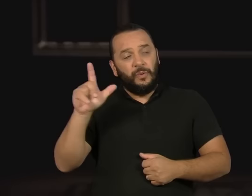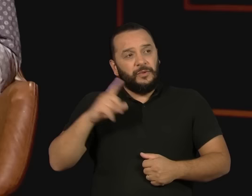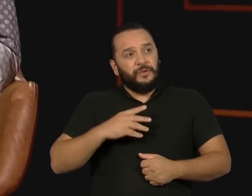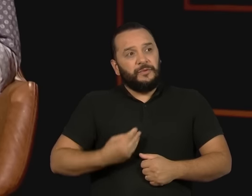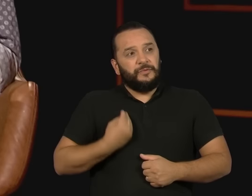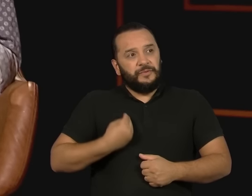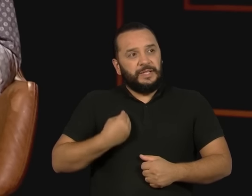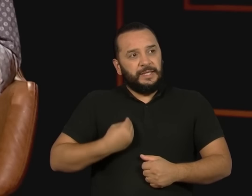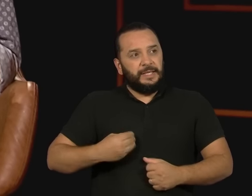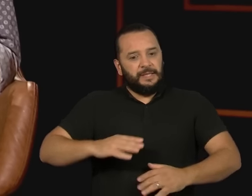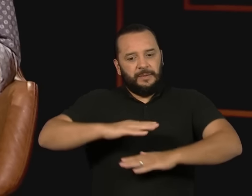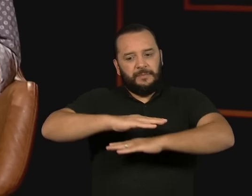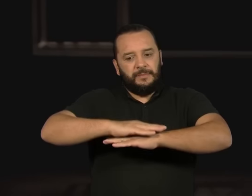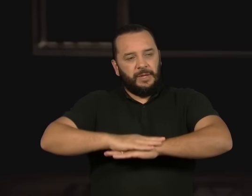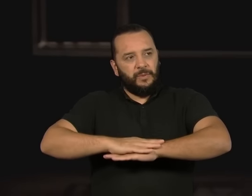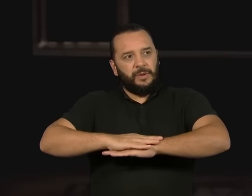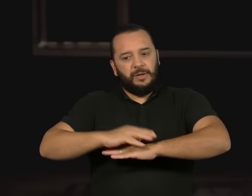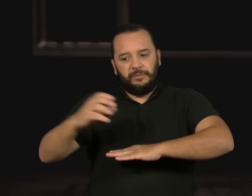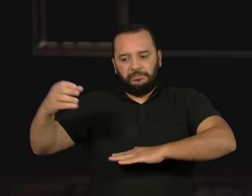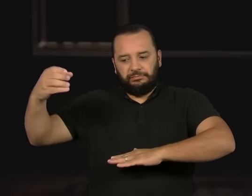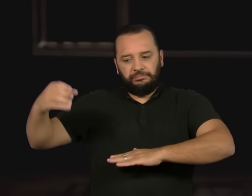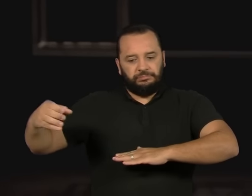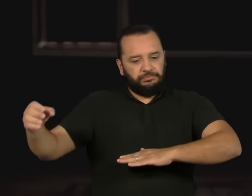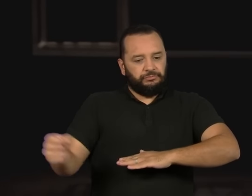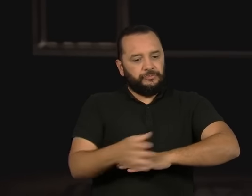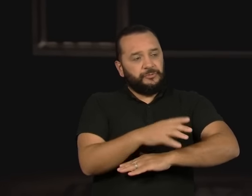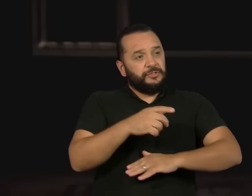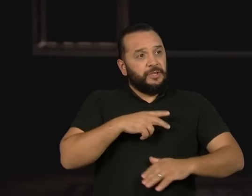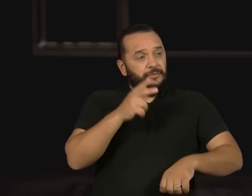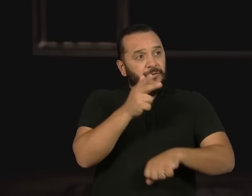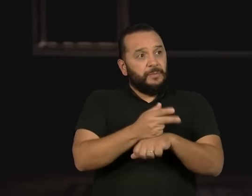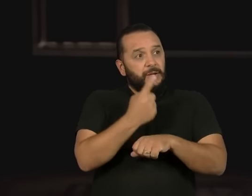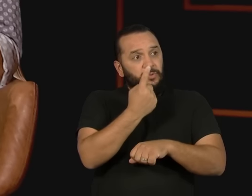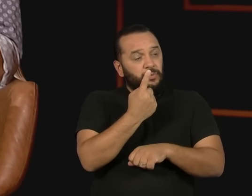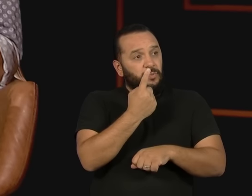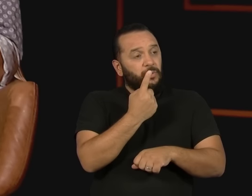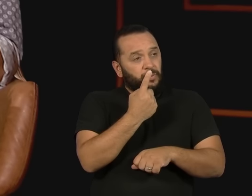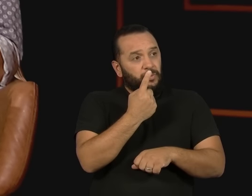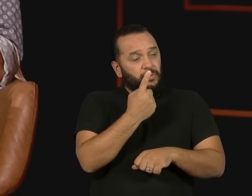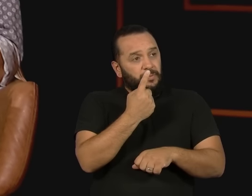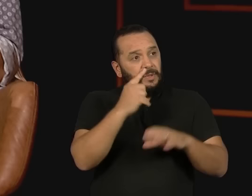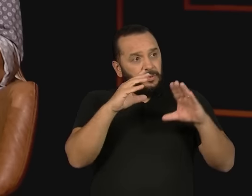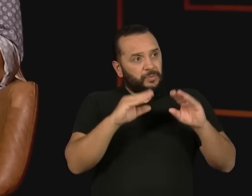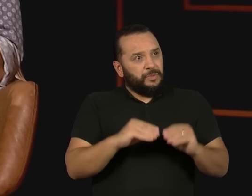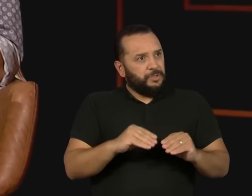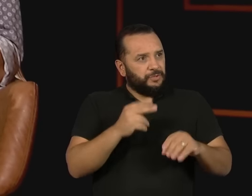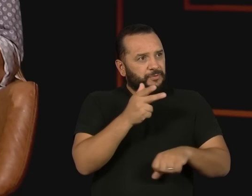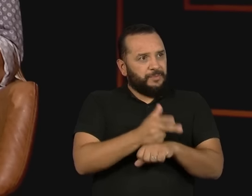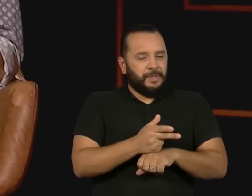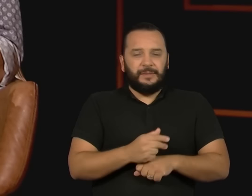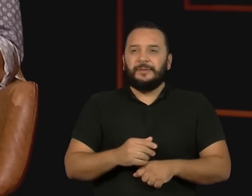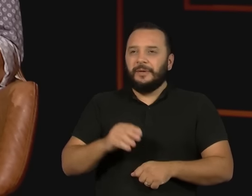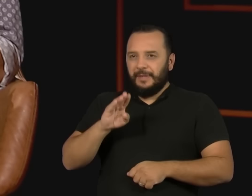Cavi Borges, que parece que foi rodado numa noite só. Isso é real? O Balconista, na verdade, eram